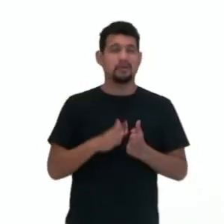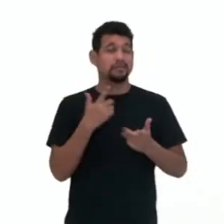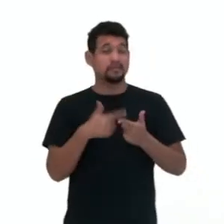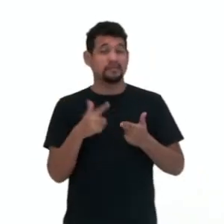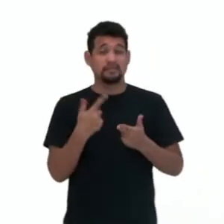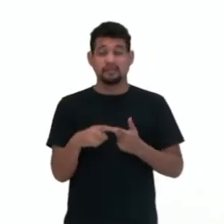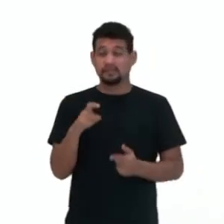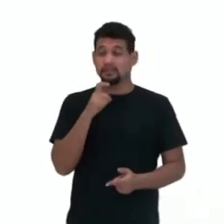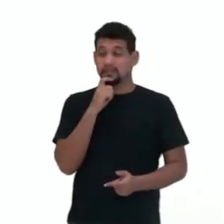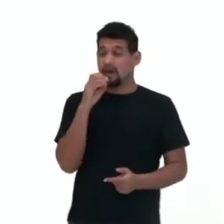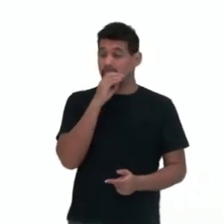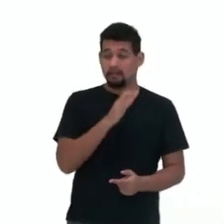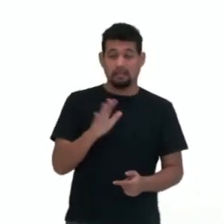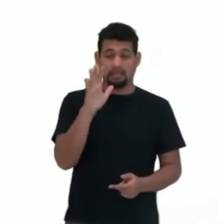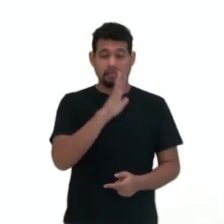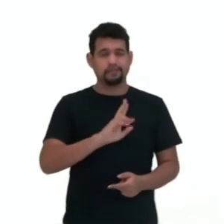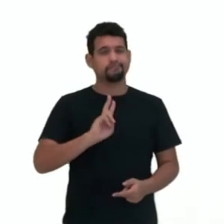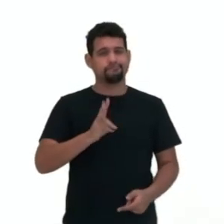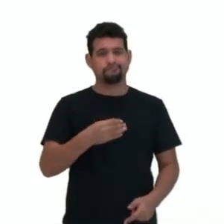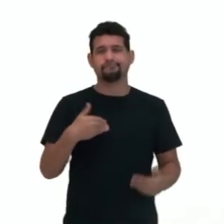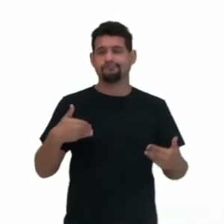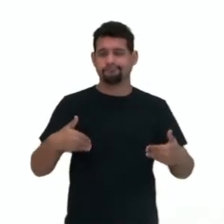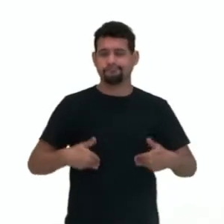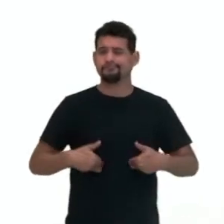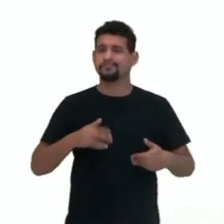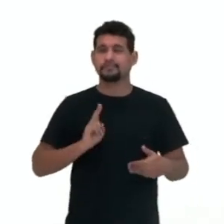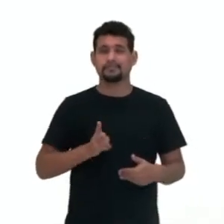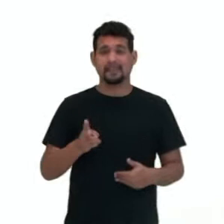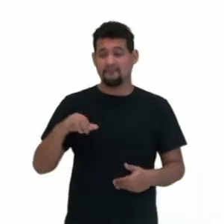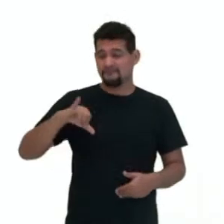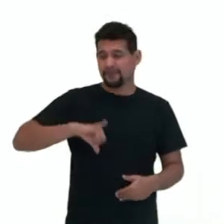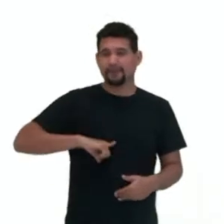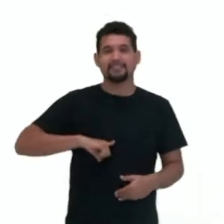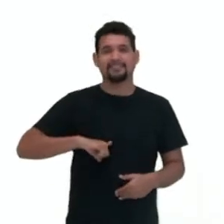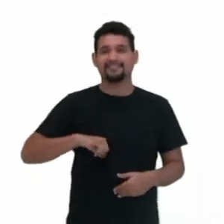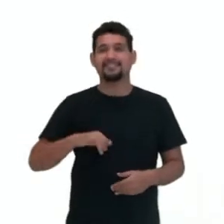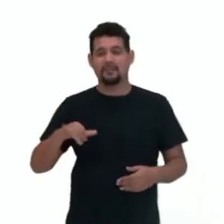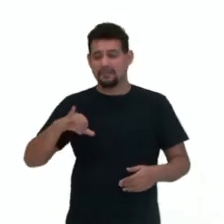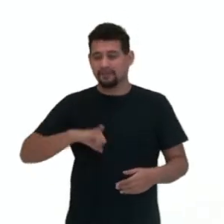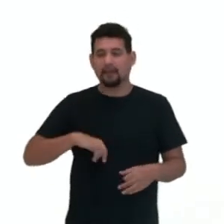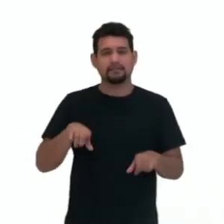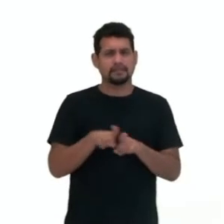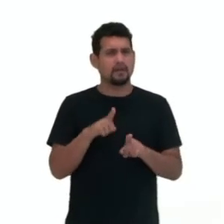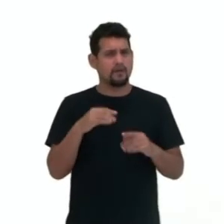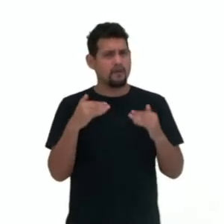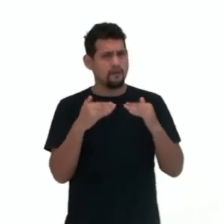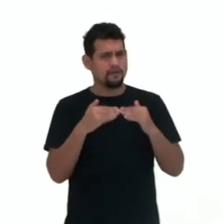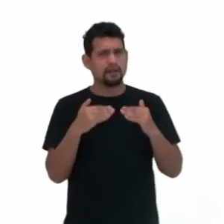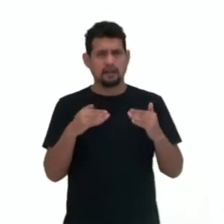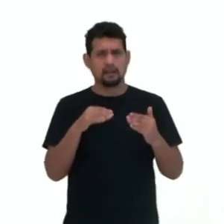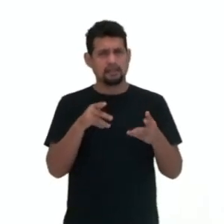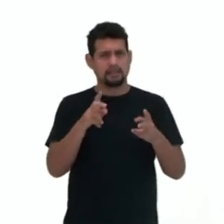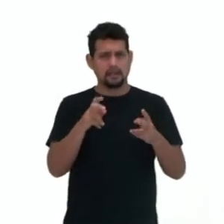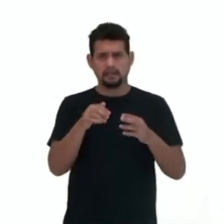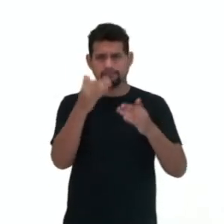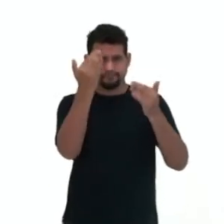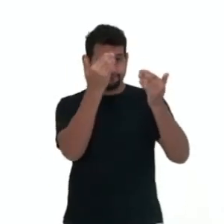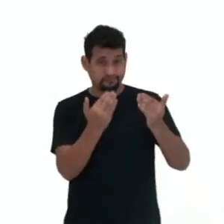teremos que lidar com isso pelo resto da nossa vida. Confere, então, com a justificativa da ideia? Confere, é um